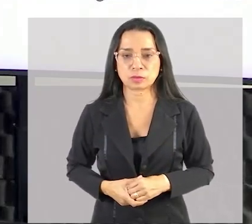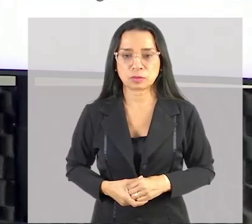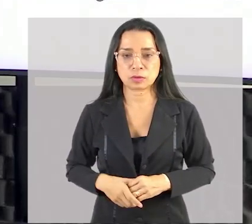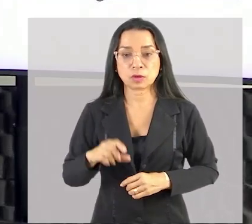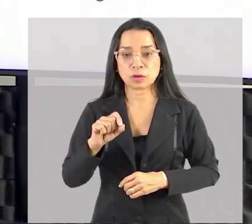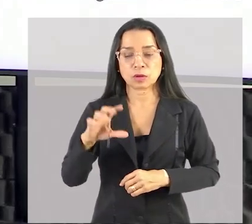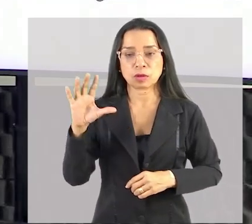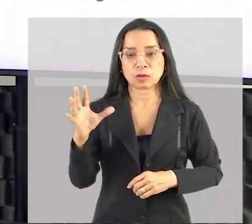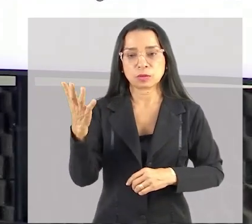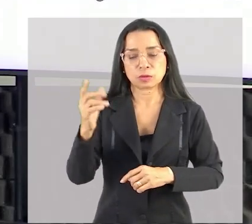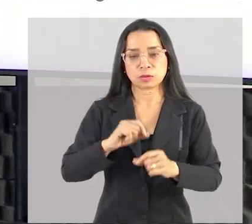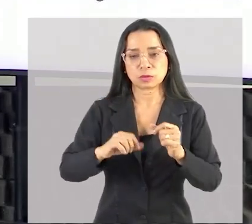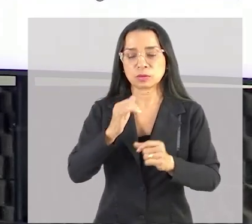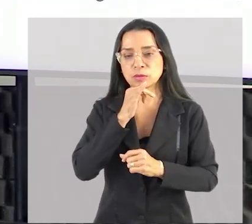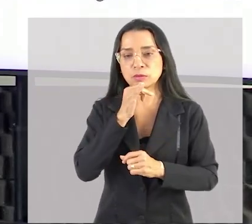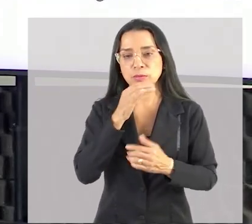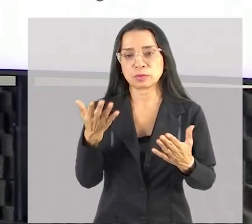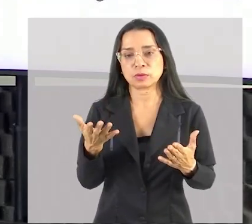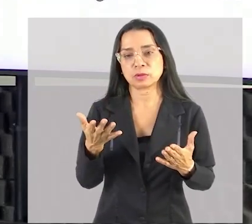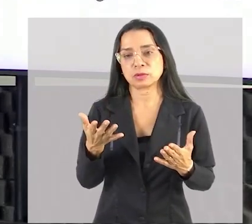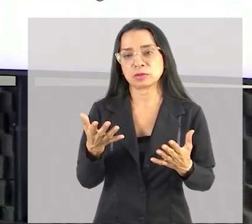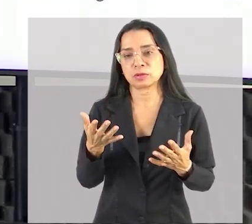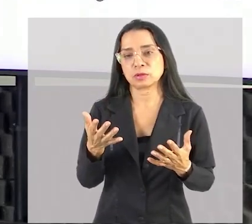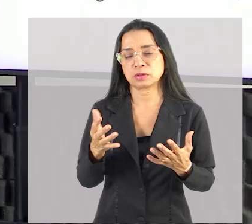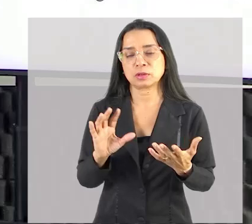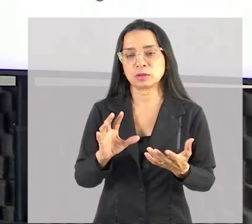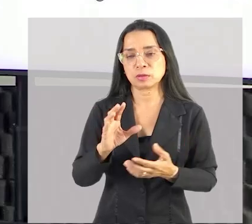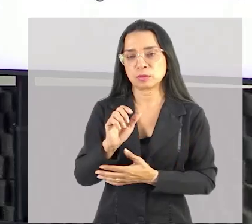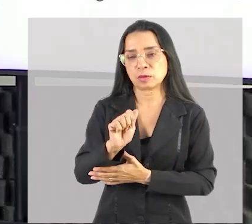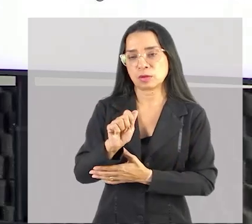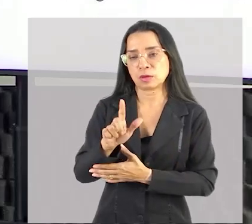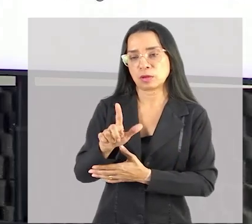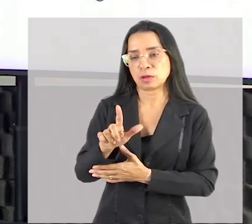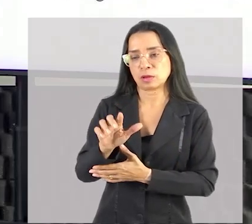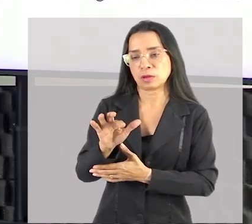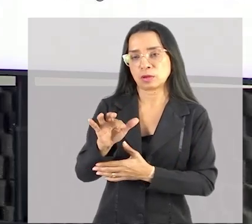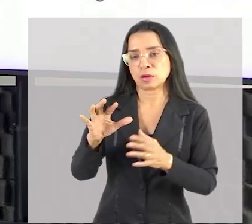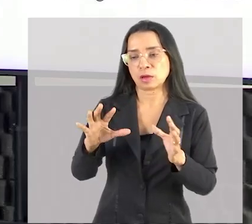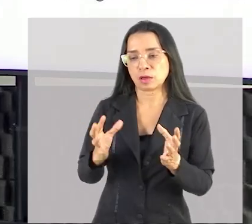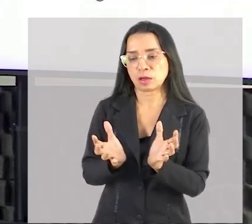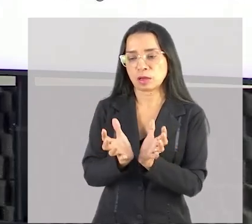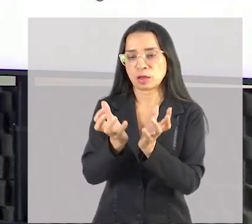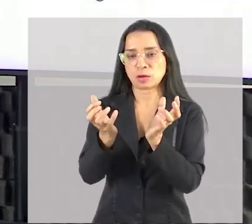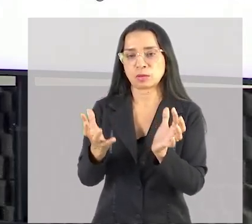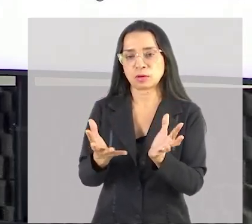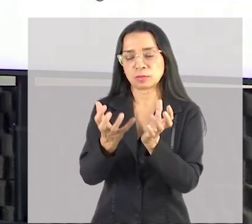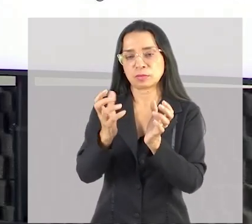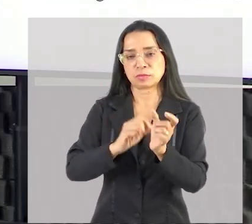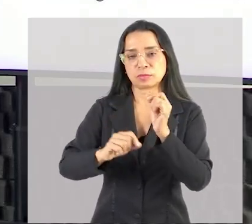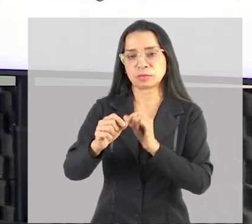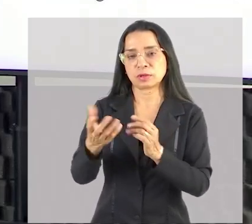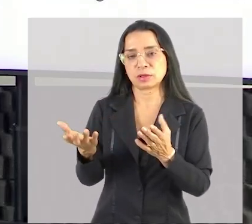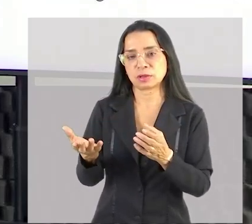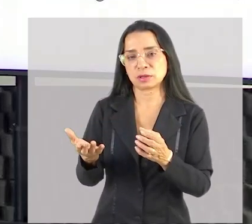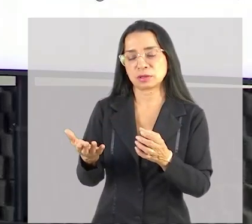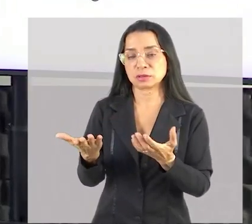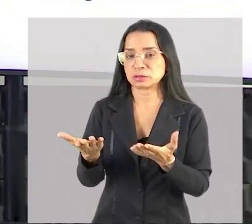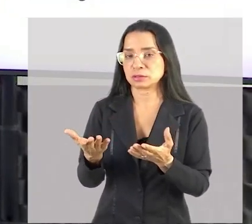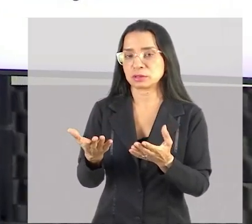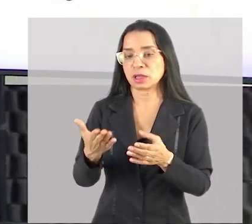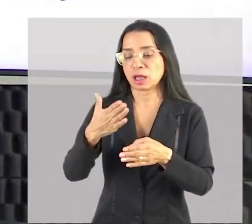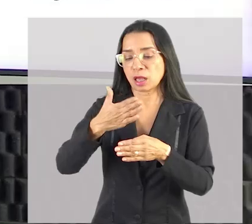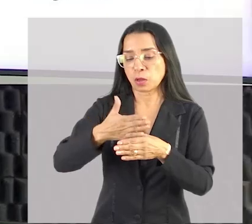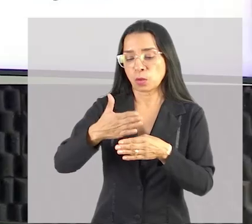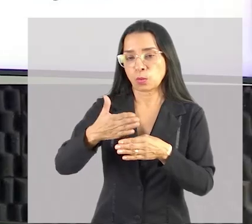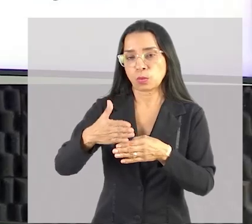O que acontece quando pega, por exemplo, um alface ou um tomate e deixa numa salada lá com aquele molho? Aquele molho, a concentração ali é